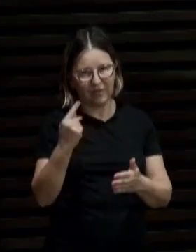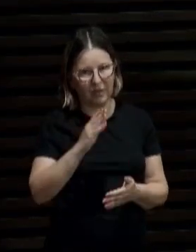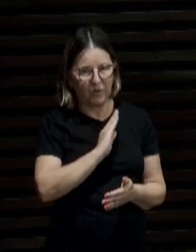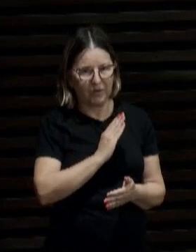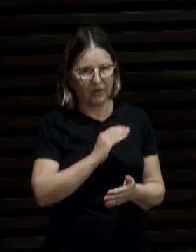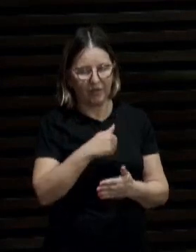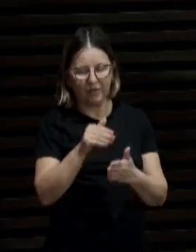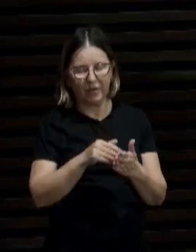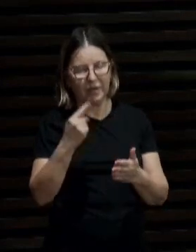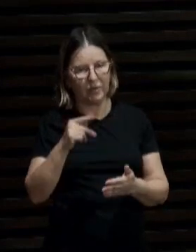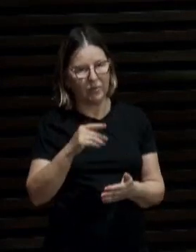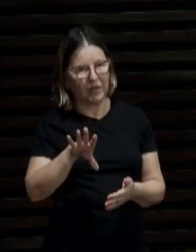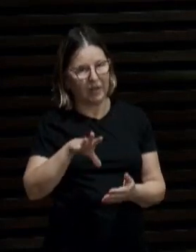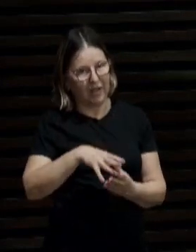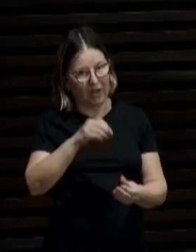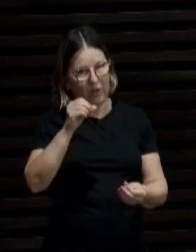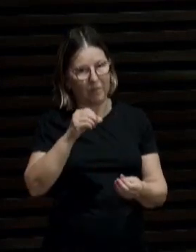teu entendimento.